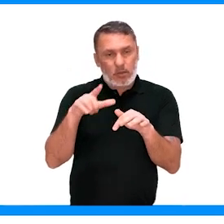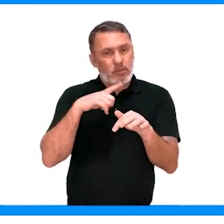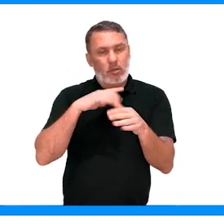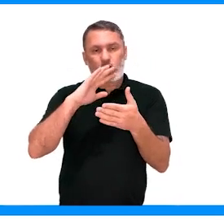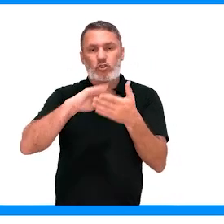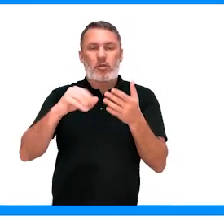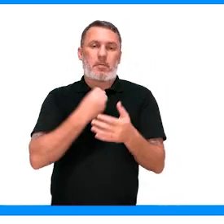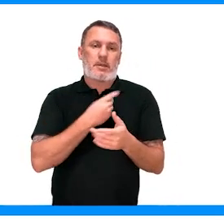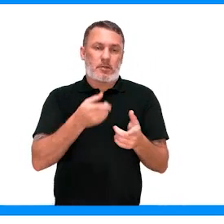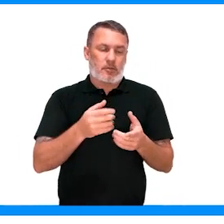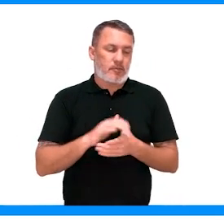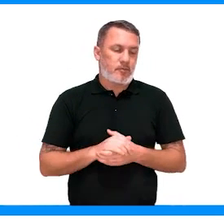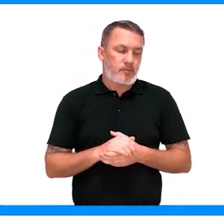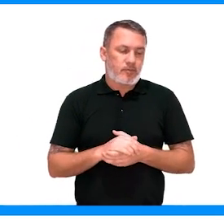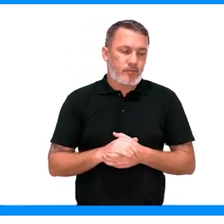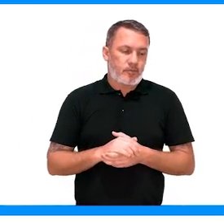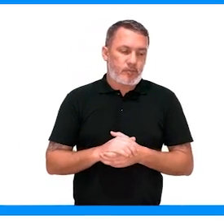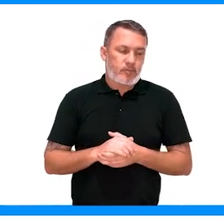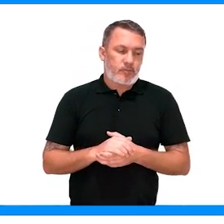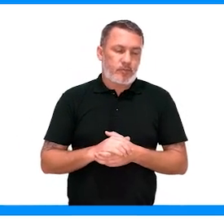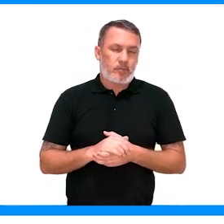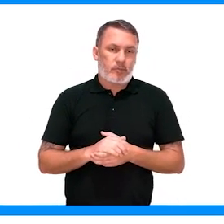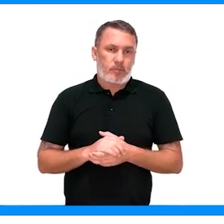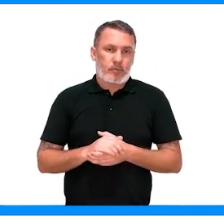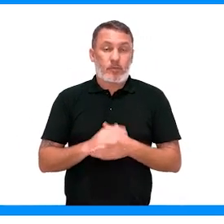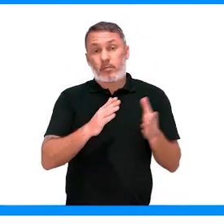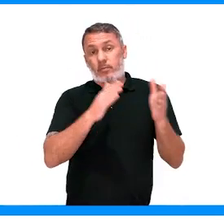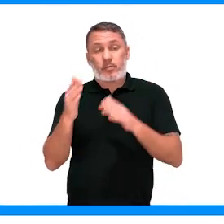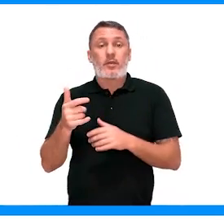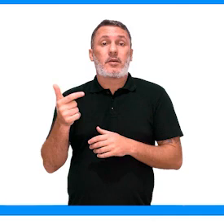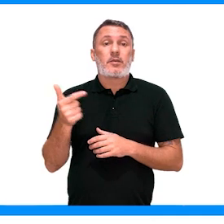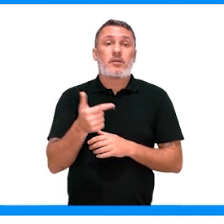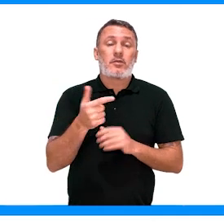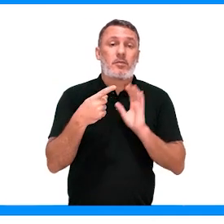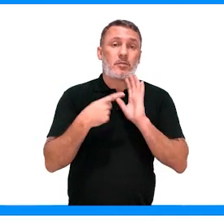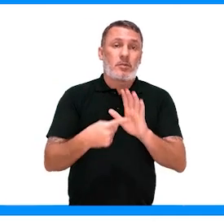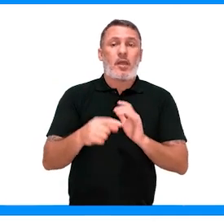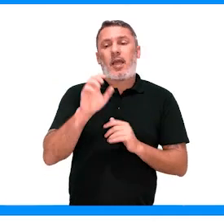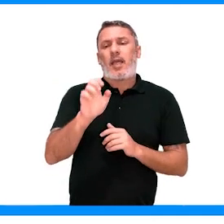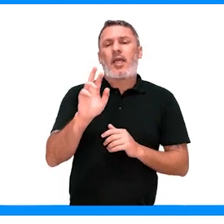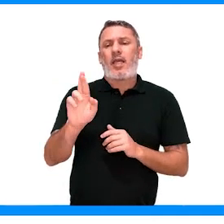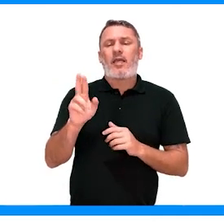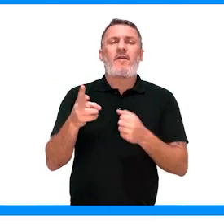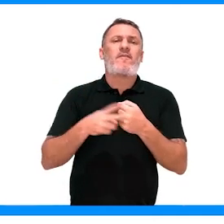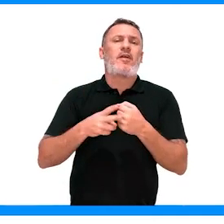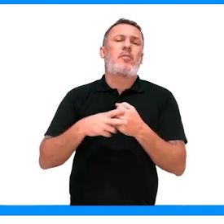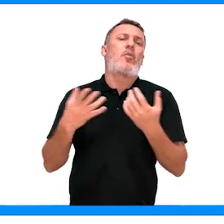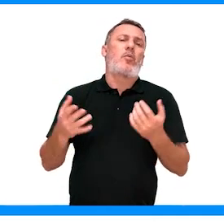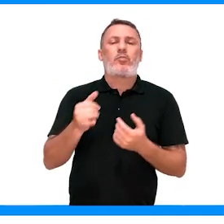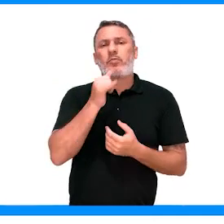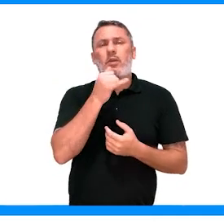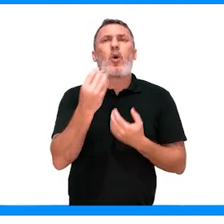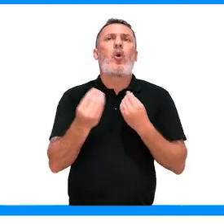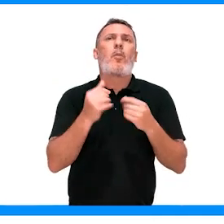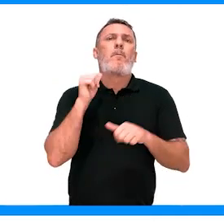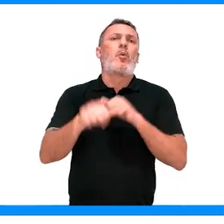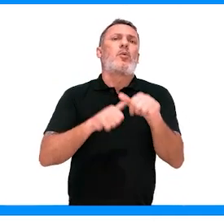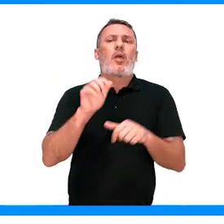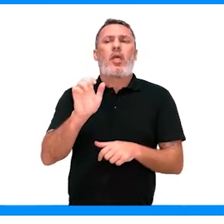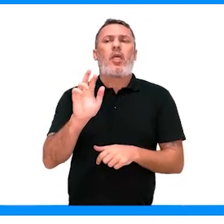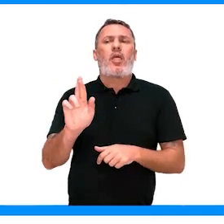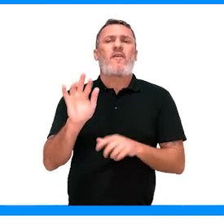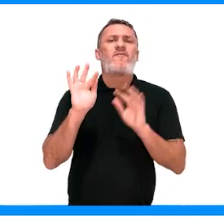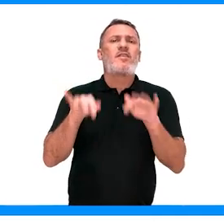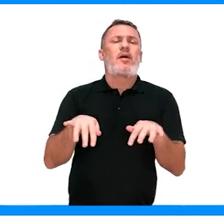essa terminação aí no presente. Verbinhos com a terminação da segunda conjugação, da terminação ER. Como que vai ser